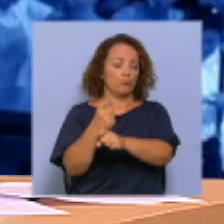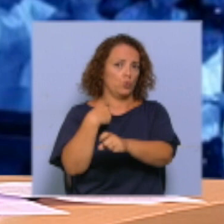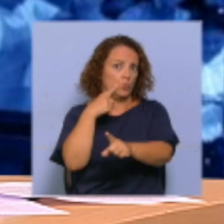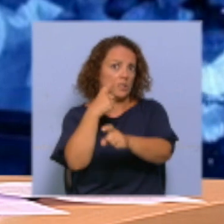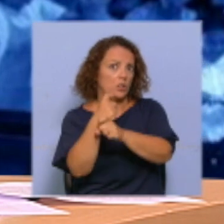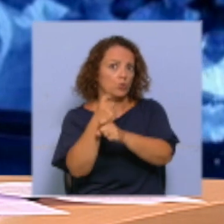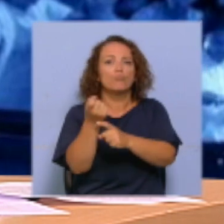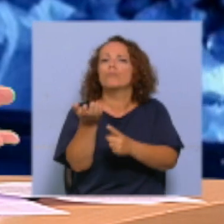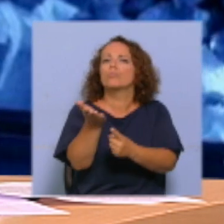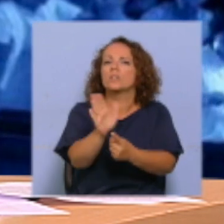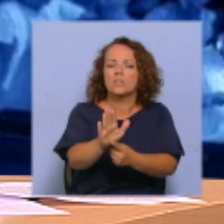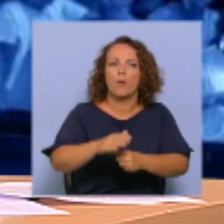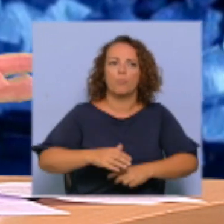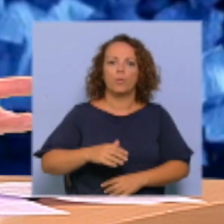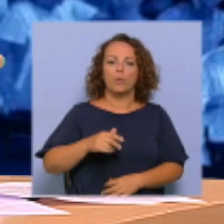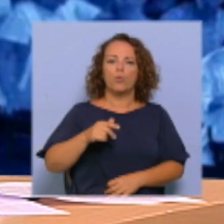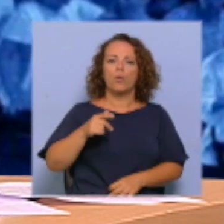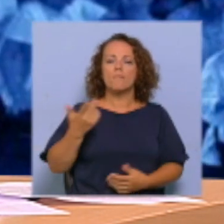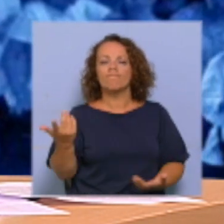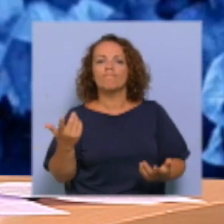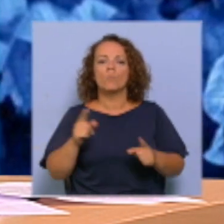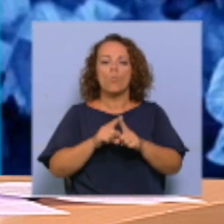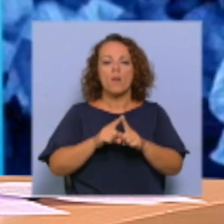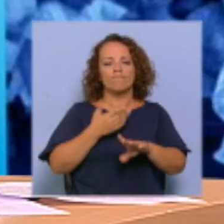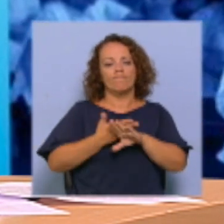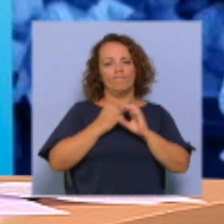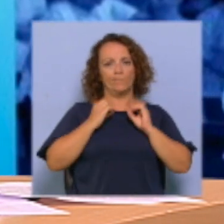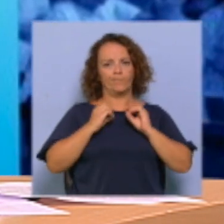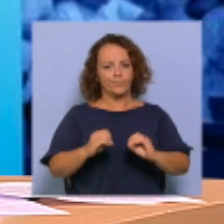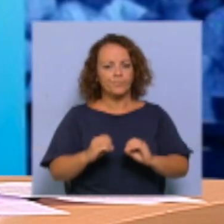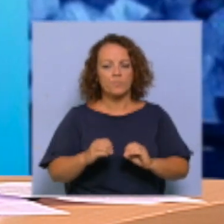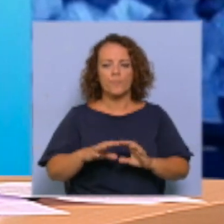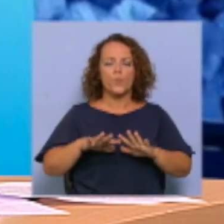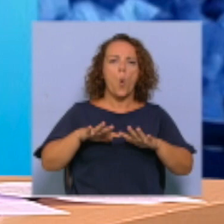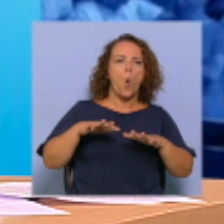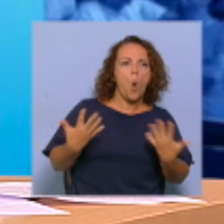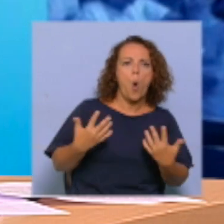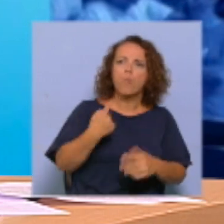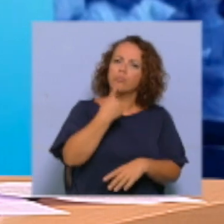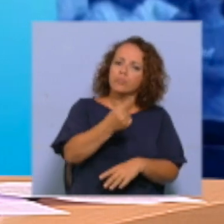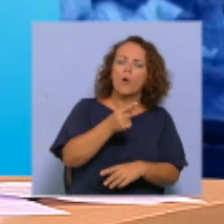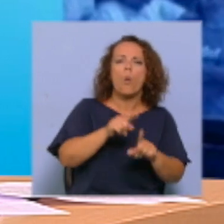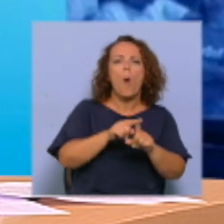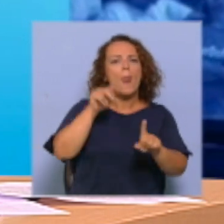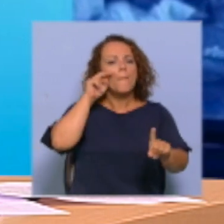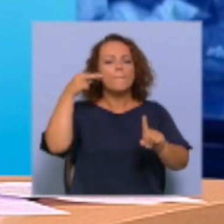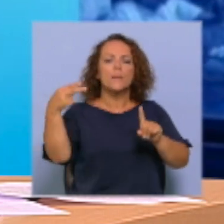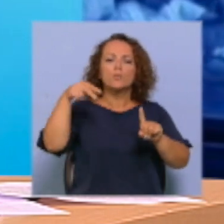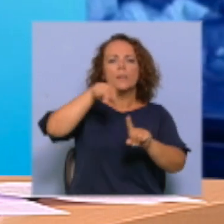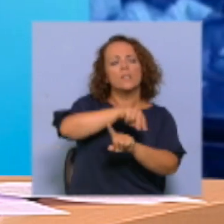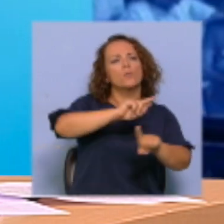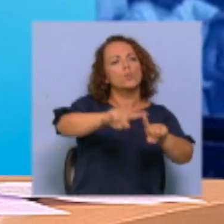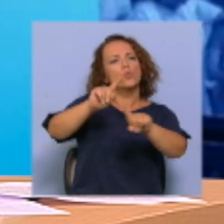exemplo, se coloque a questão da abstinência também, ou pelo menos confrontem várias perspectivas, não é?